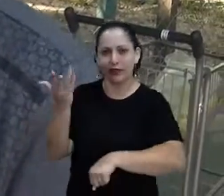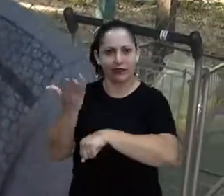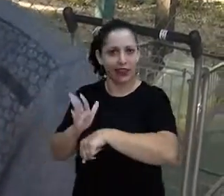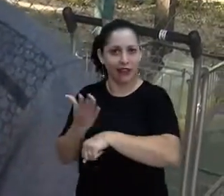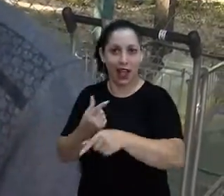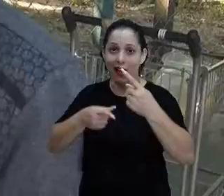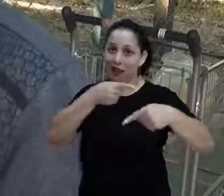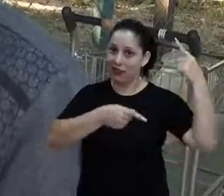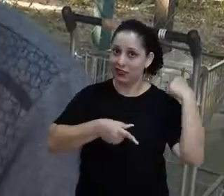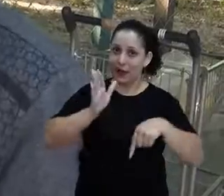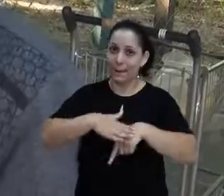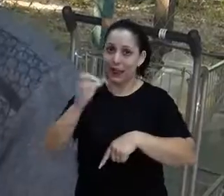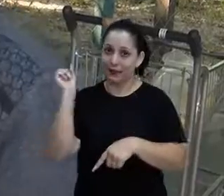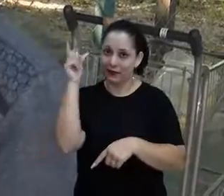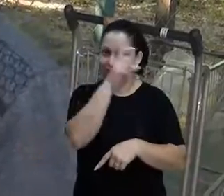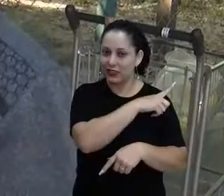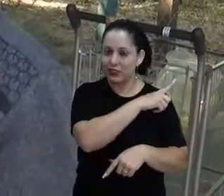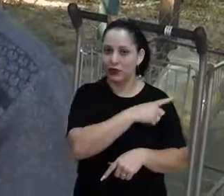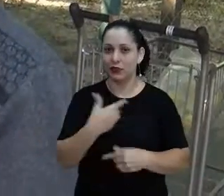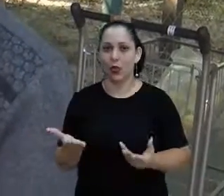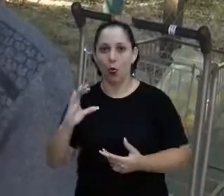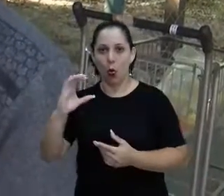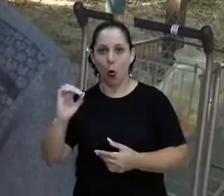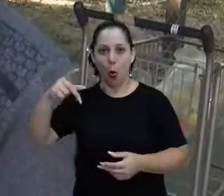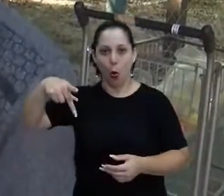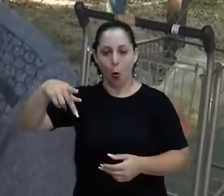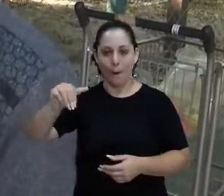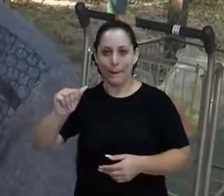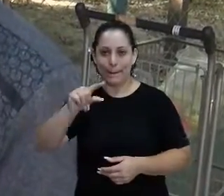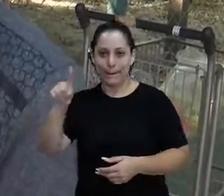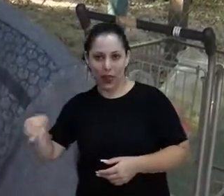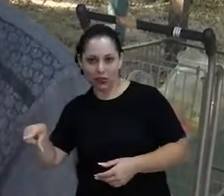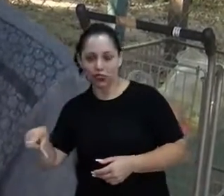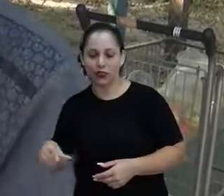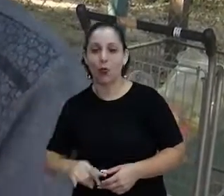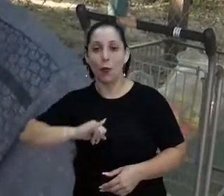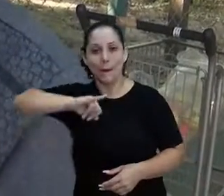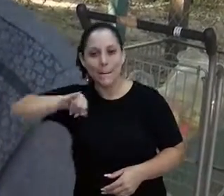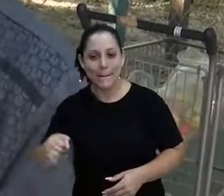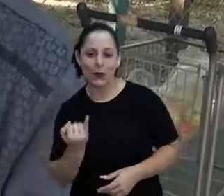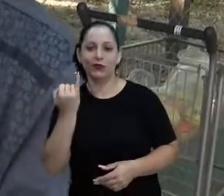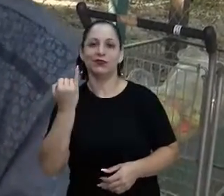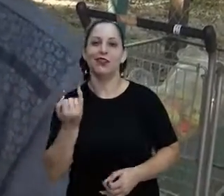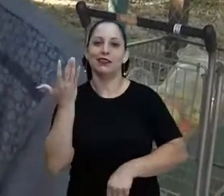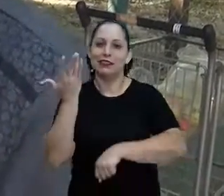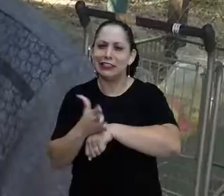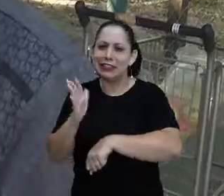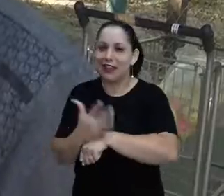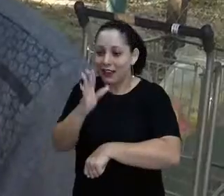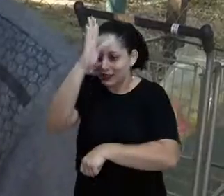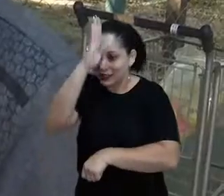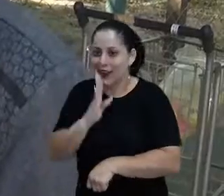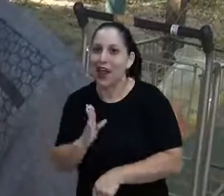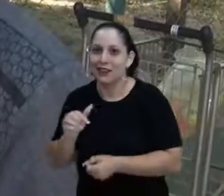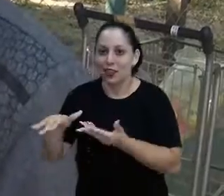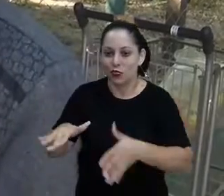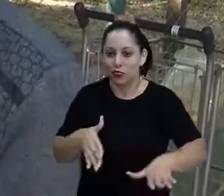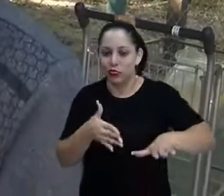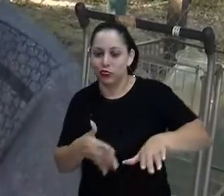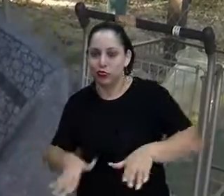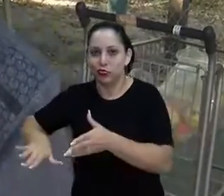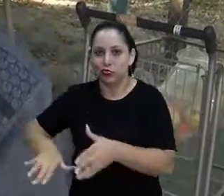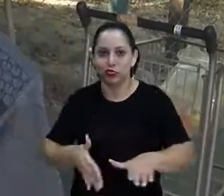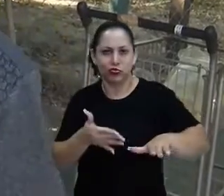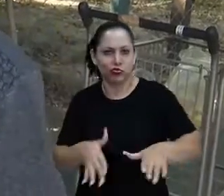Antigamente não tinha isso. O Compaz deu uma chance que ninguém tinha no Brasil. É praticar hóquei de graça. É só